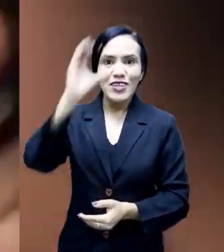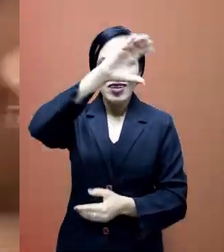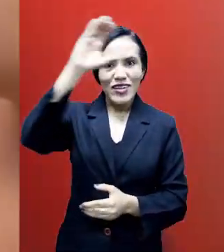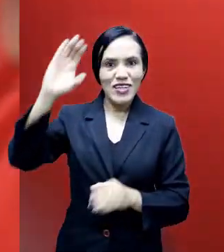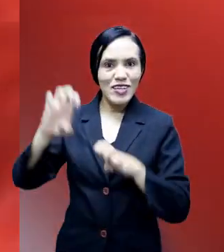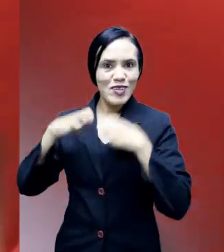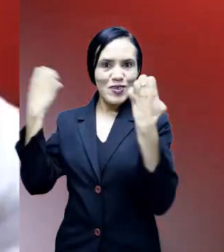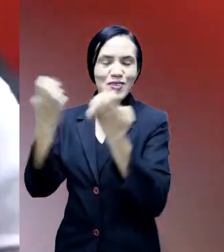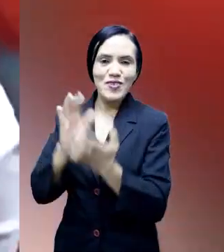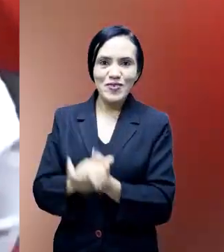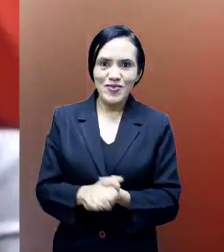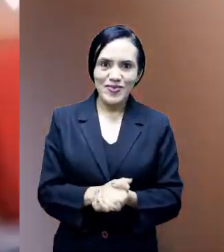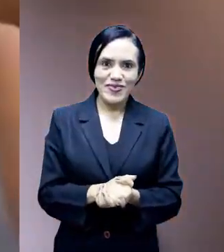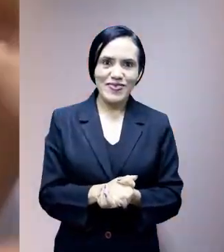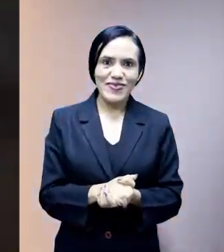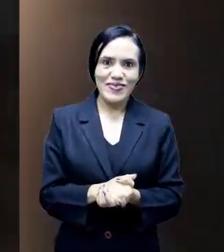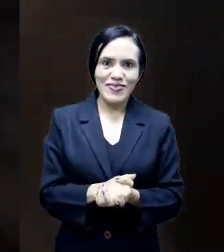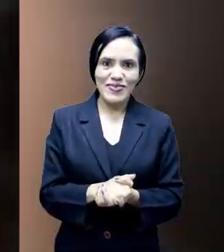regional.